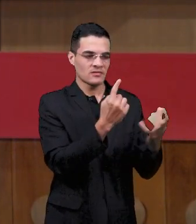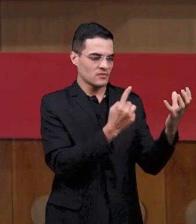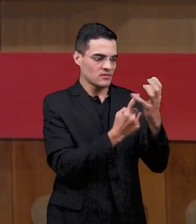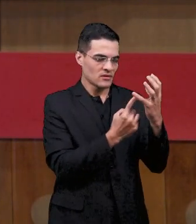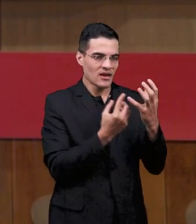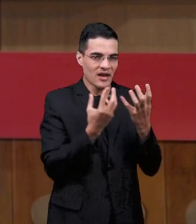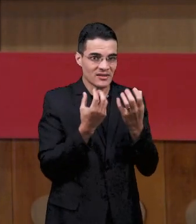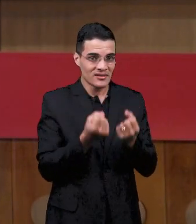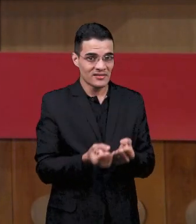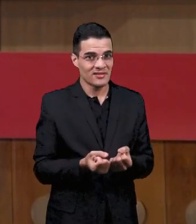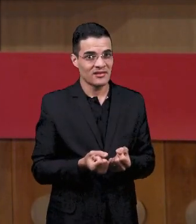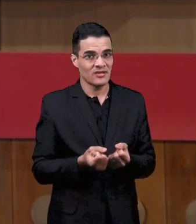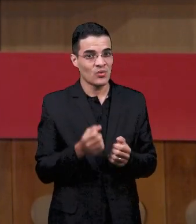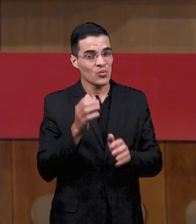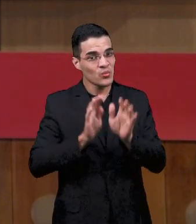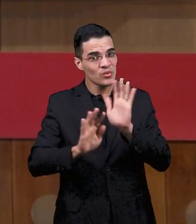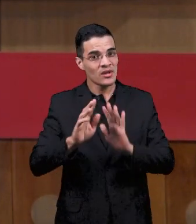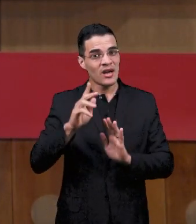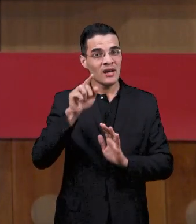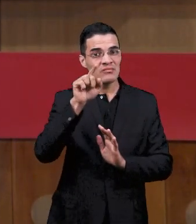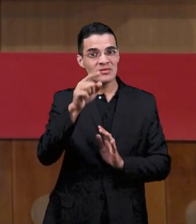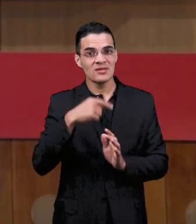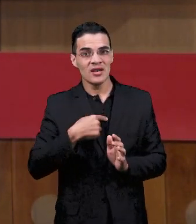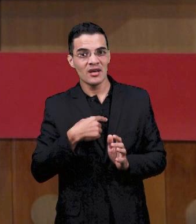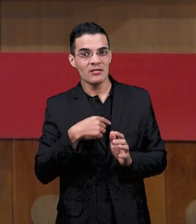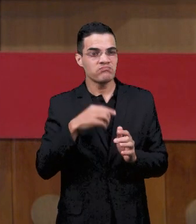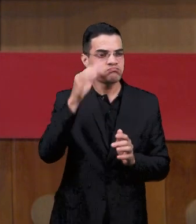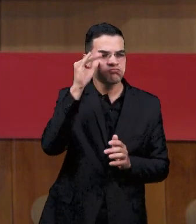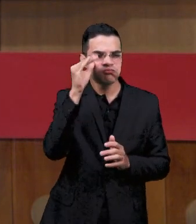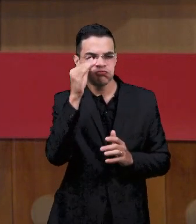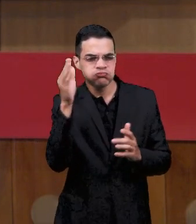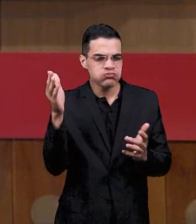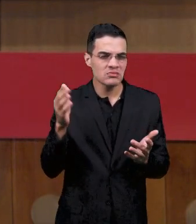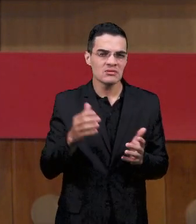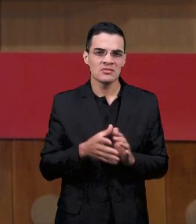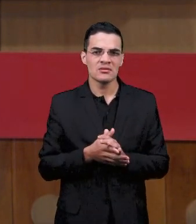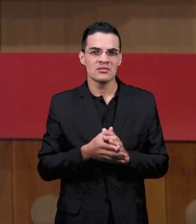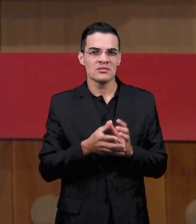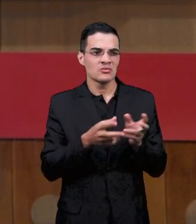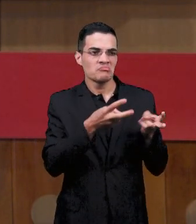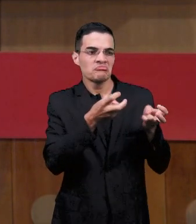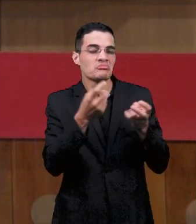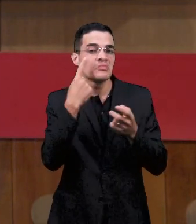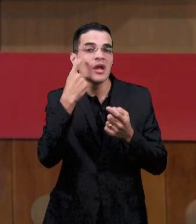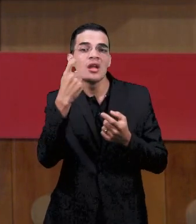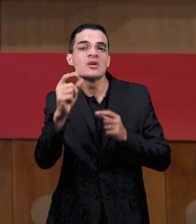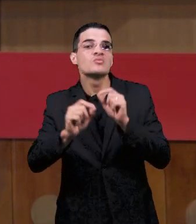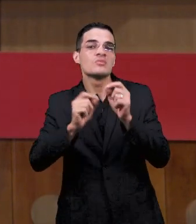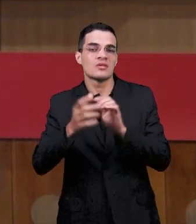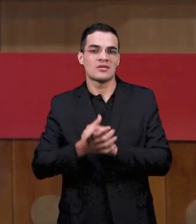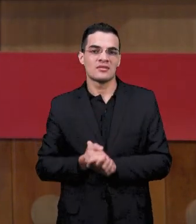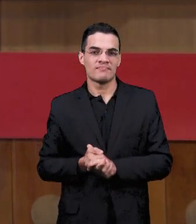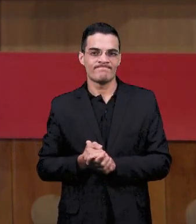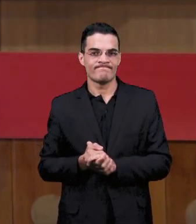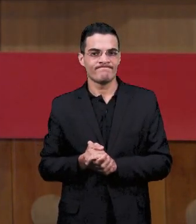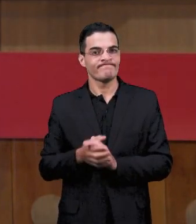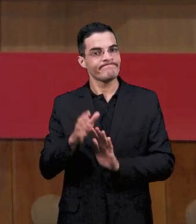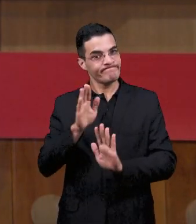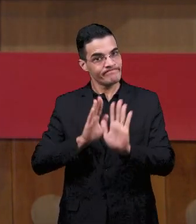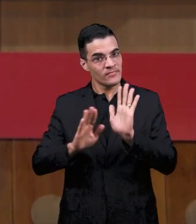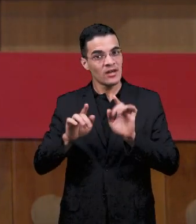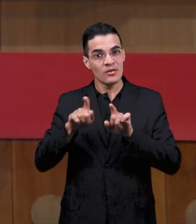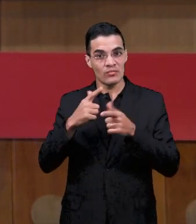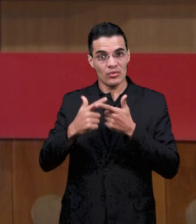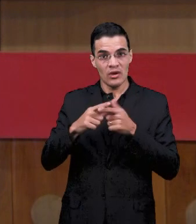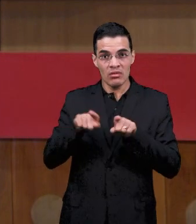Cuidado com o que você vai ficar ouvindo, que não vai nem perceber. Mas a apostasia vem pelo ouvido. Mas a fé também vem pelo